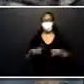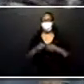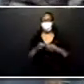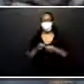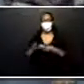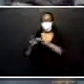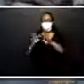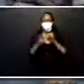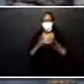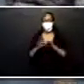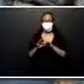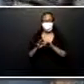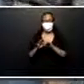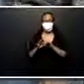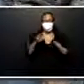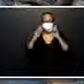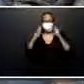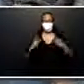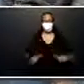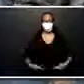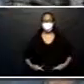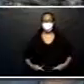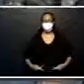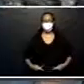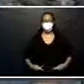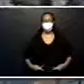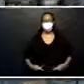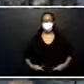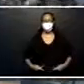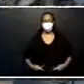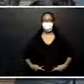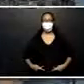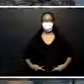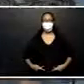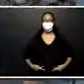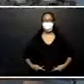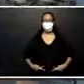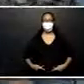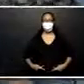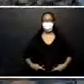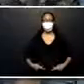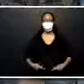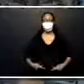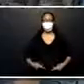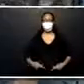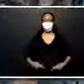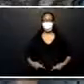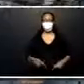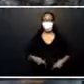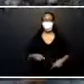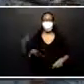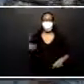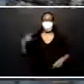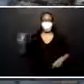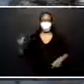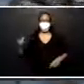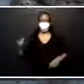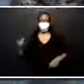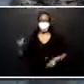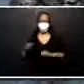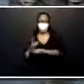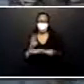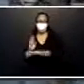nossa condição humana, dizia Morin. Uns se dedicam a ajudar e salvar o próximo.